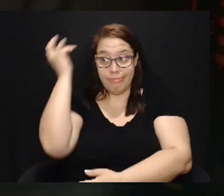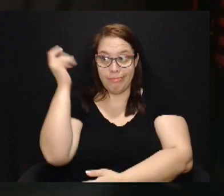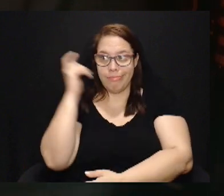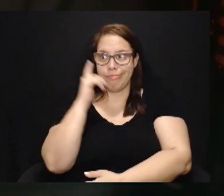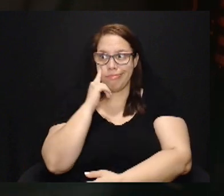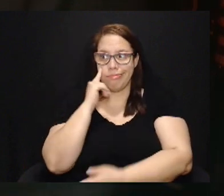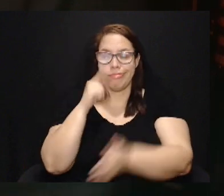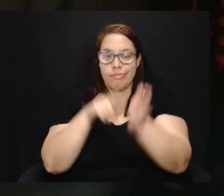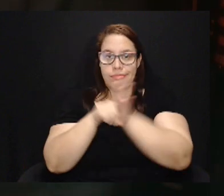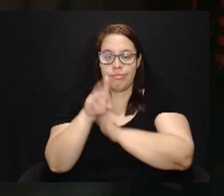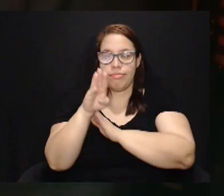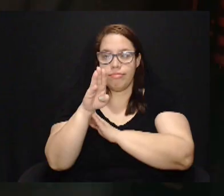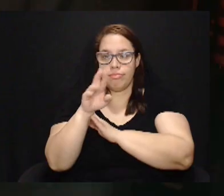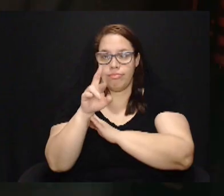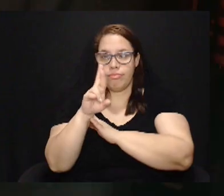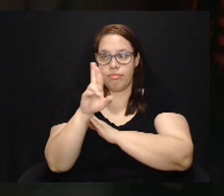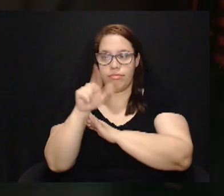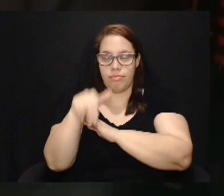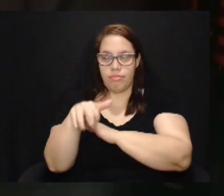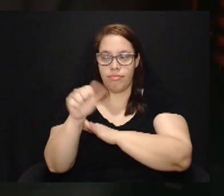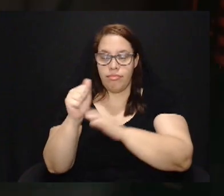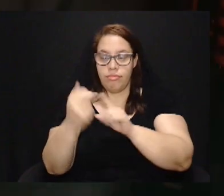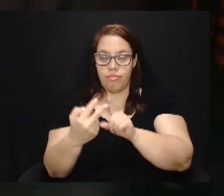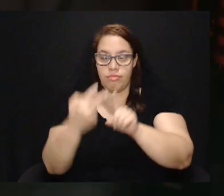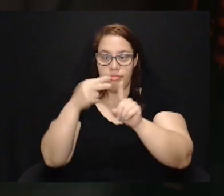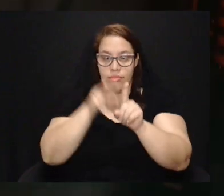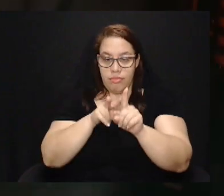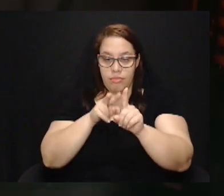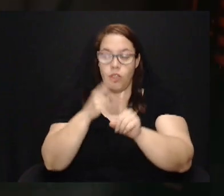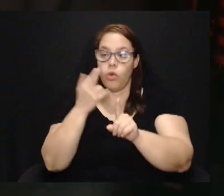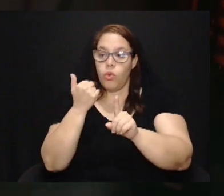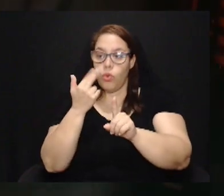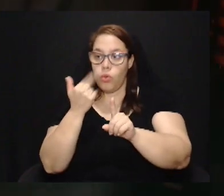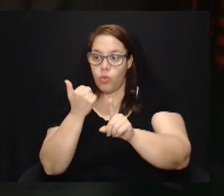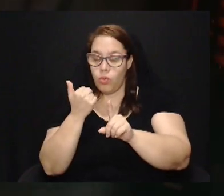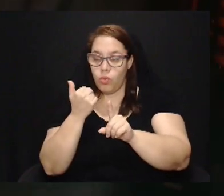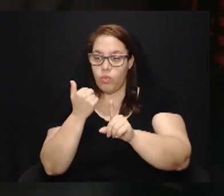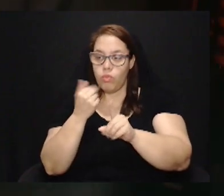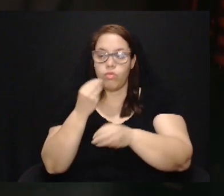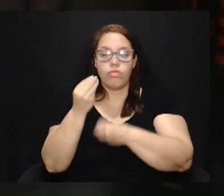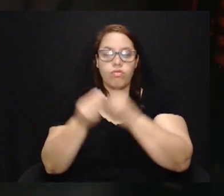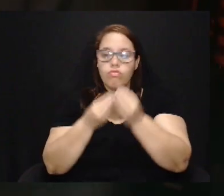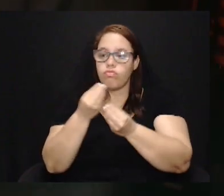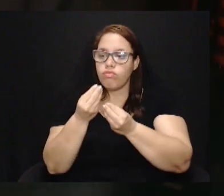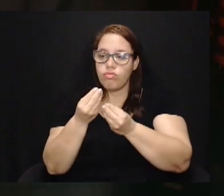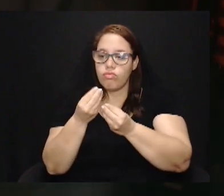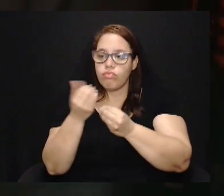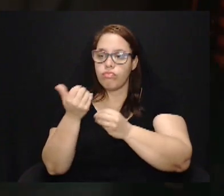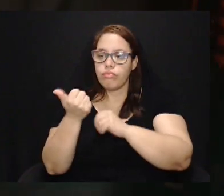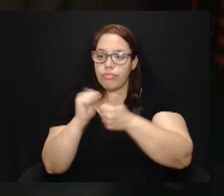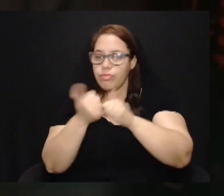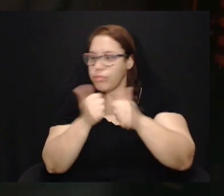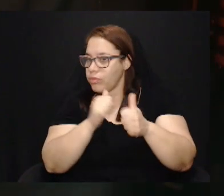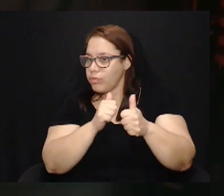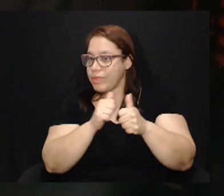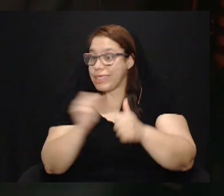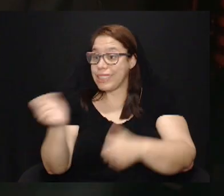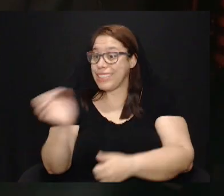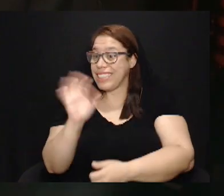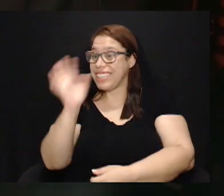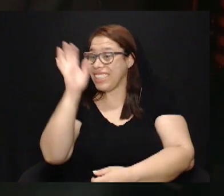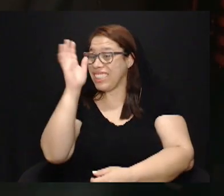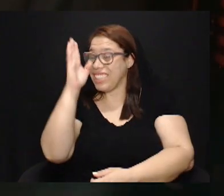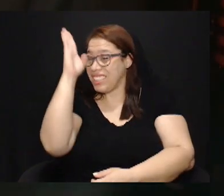Bruna, do ponto de vista nutricional, né? Qual que é a sua avaliação da dieta? O que encarece a dieta do brasileiro? É